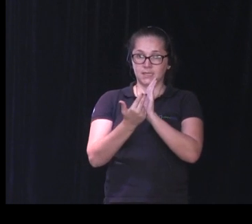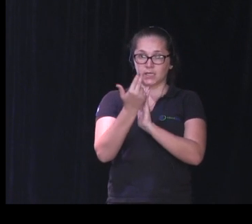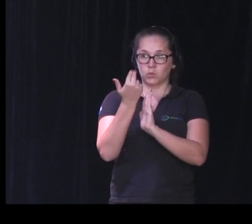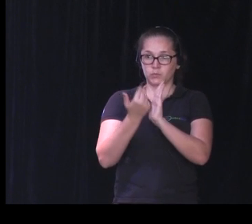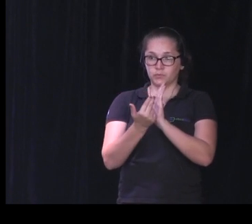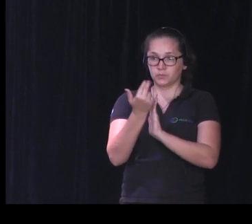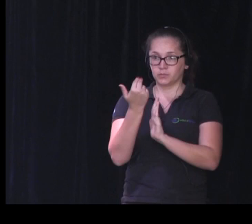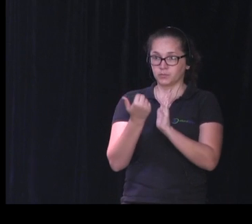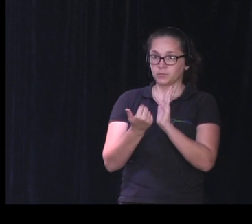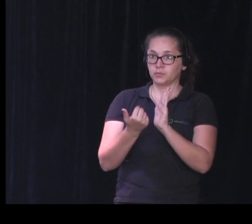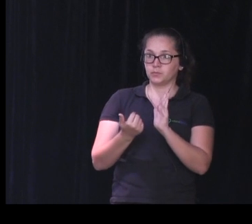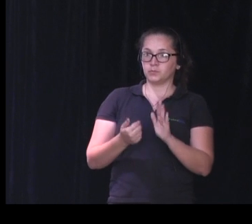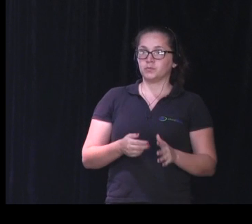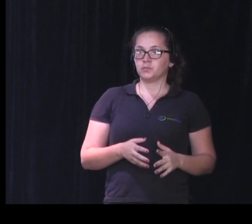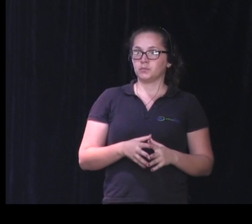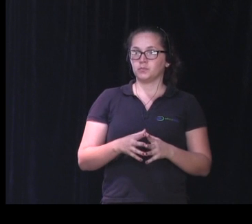Este é o desenho